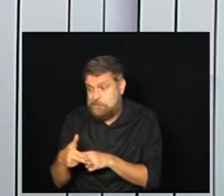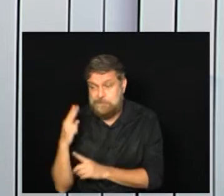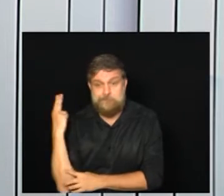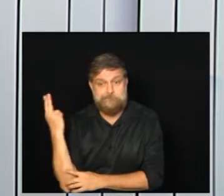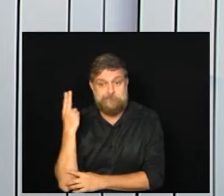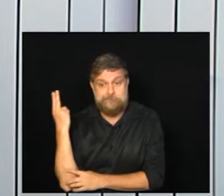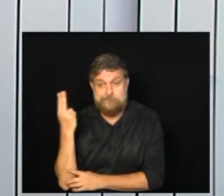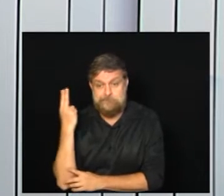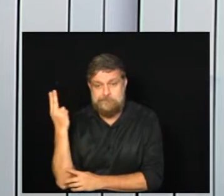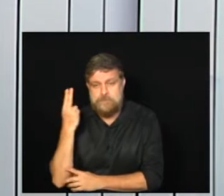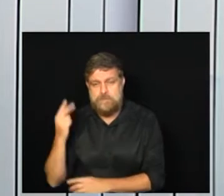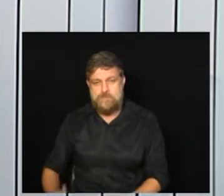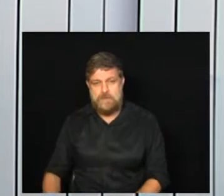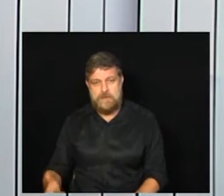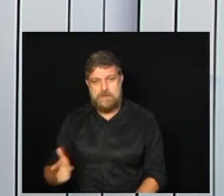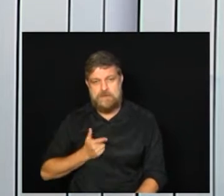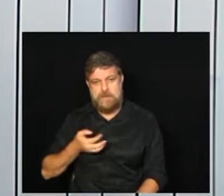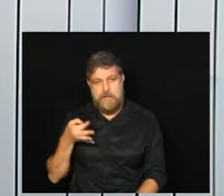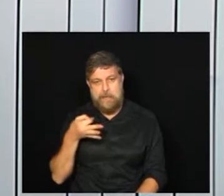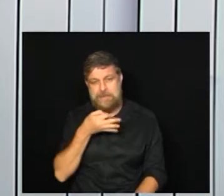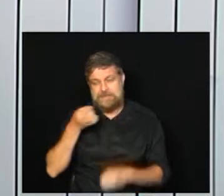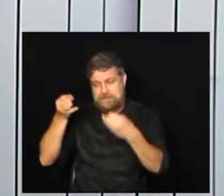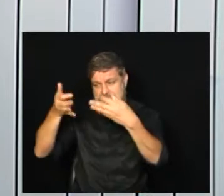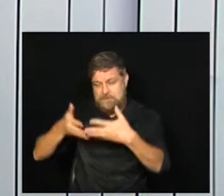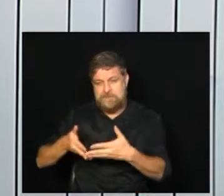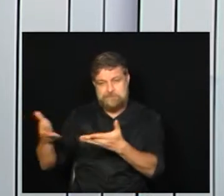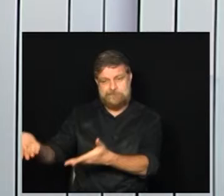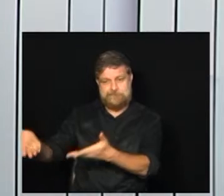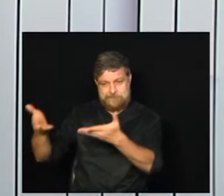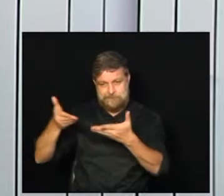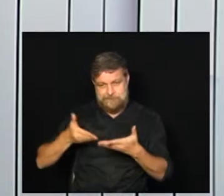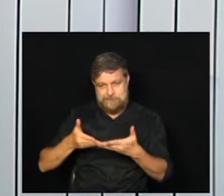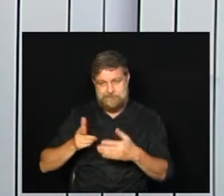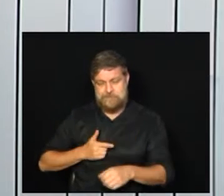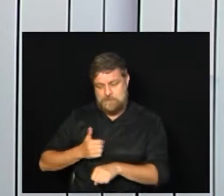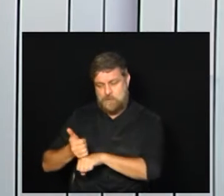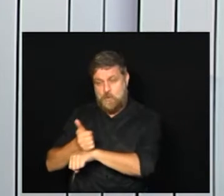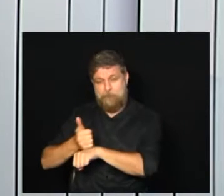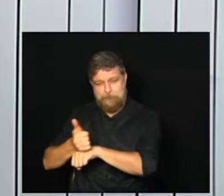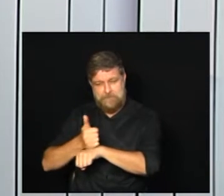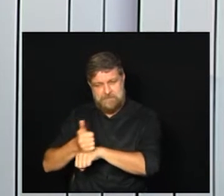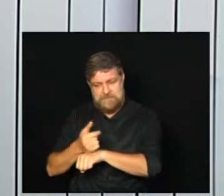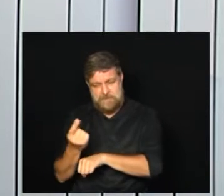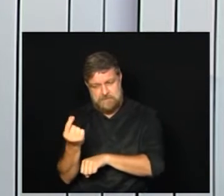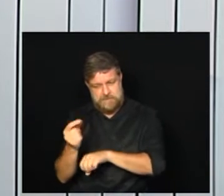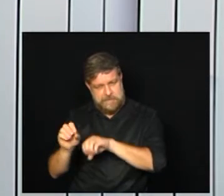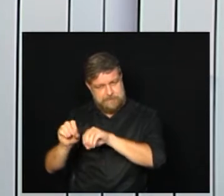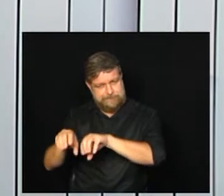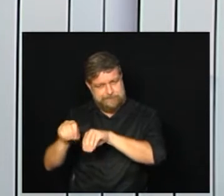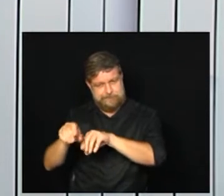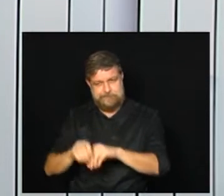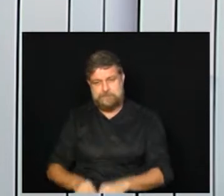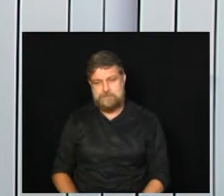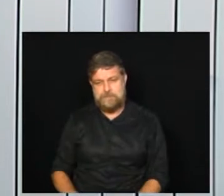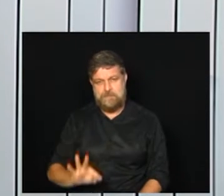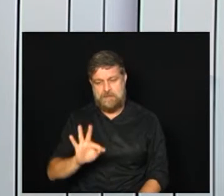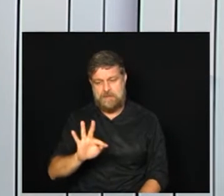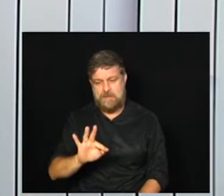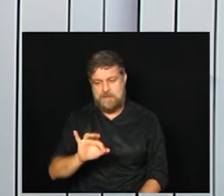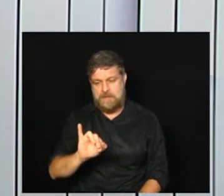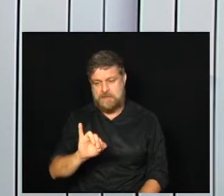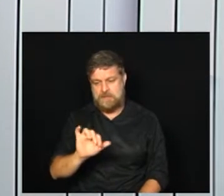nenhum? Bom, para falar sobre este assunto, eu recebo o educador financeiro Tiago Cesp. Muito obrigado por ter